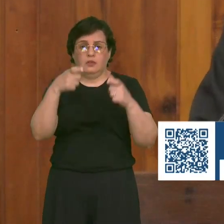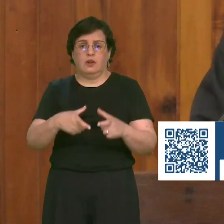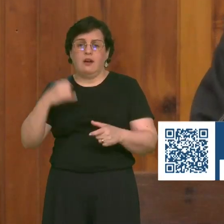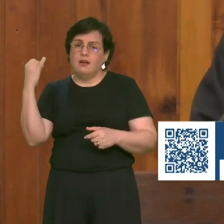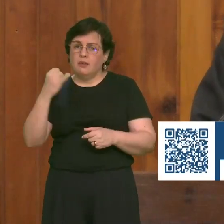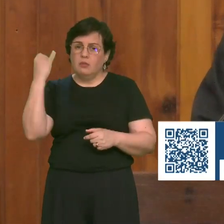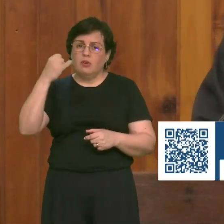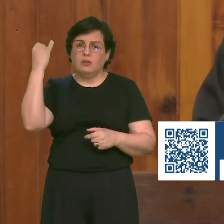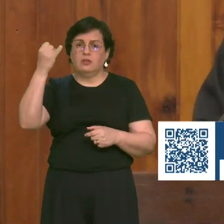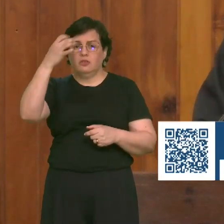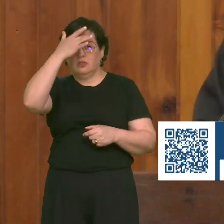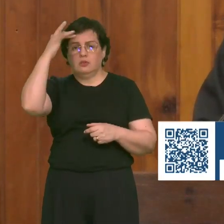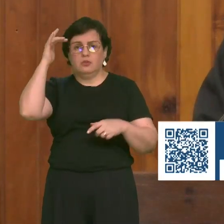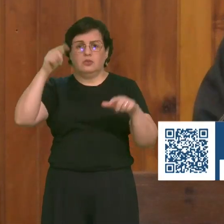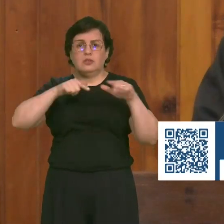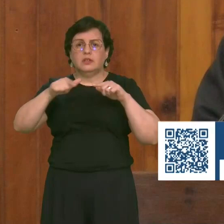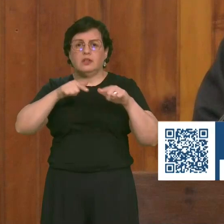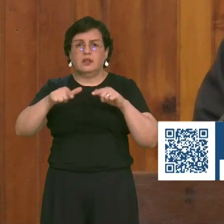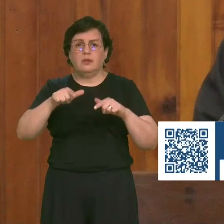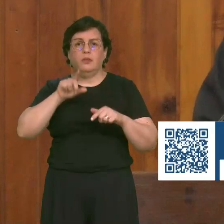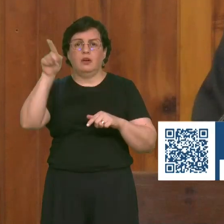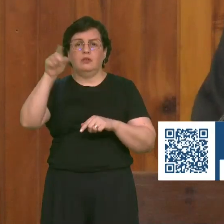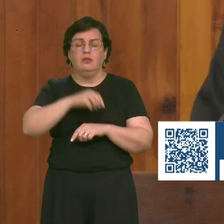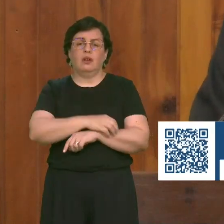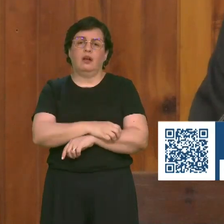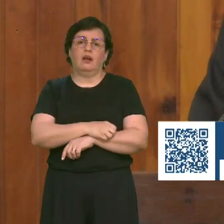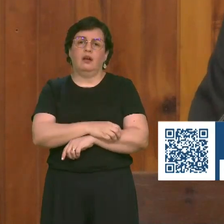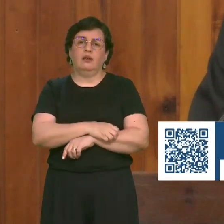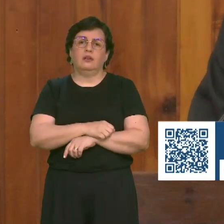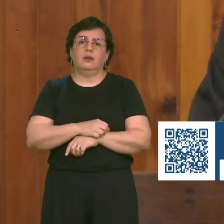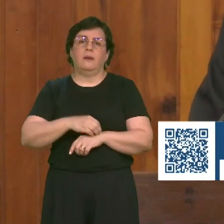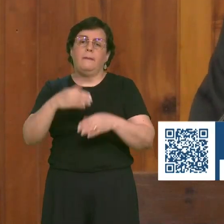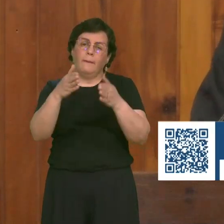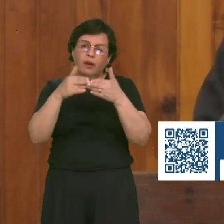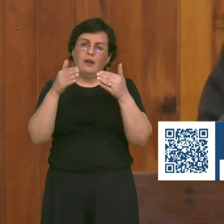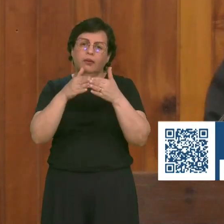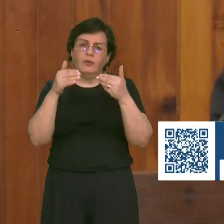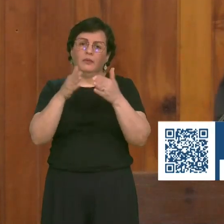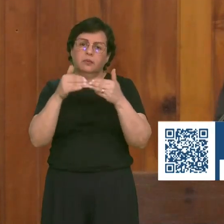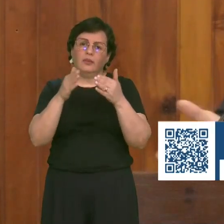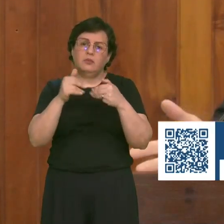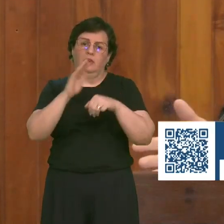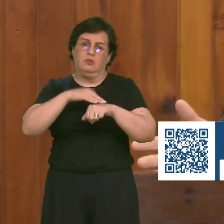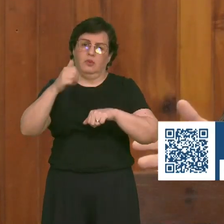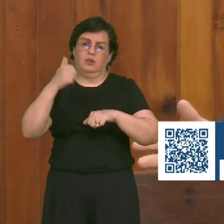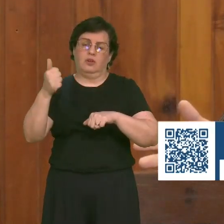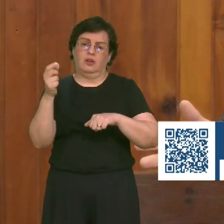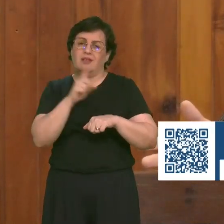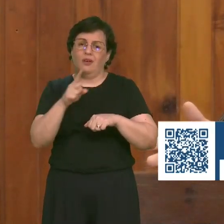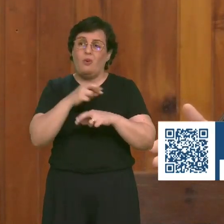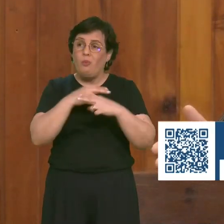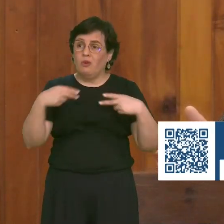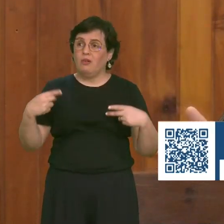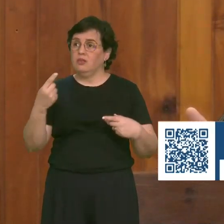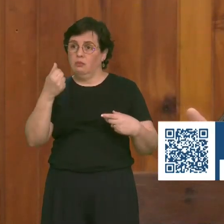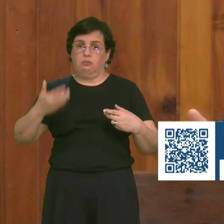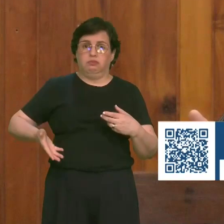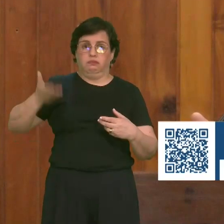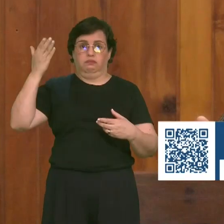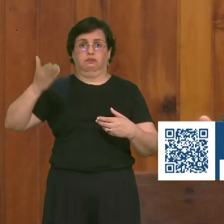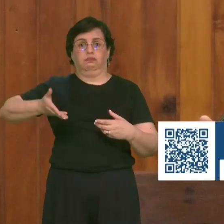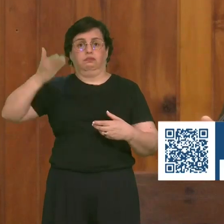é os funcionários que estão lá é tem clamado por essas melhorias e não é algo que tem investimento grande